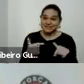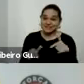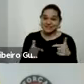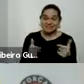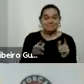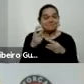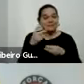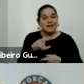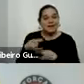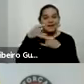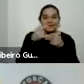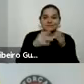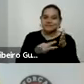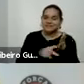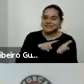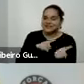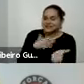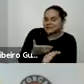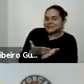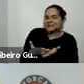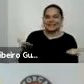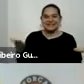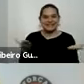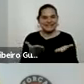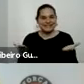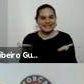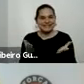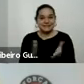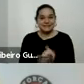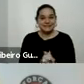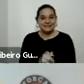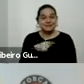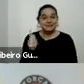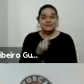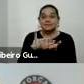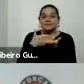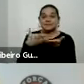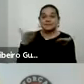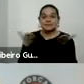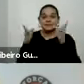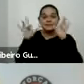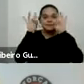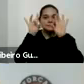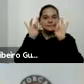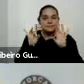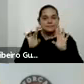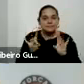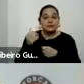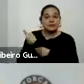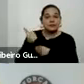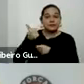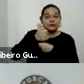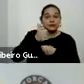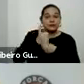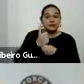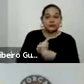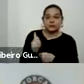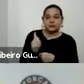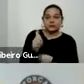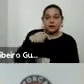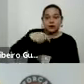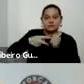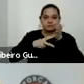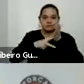está começando agora. Nós iniciamos hoje com uma especial com o diretor nosso aqui do SMC,